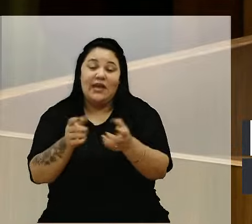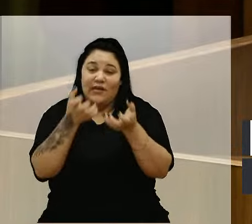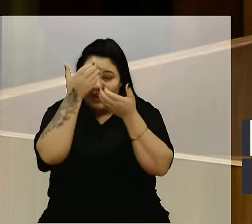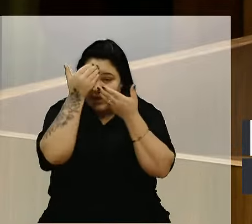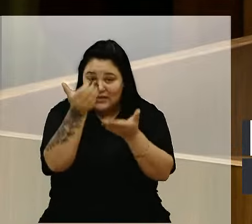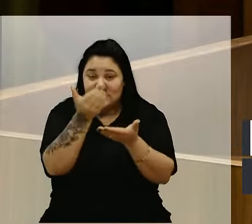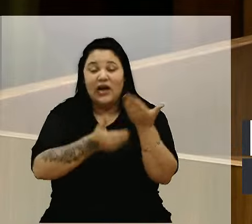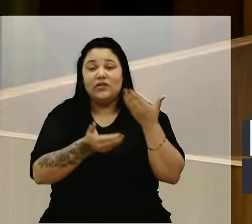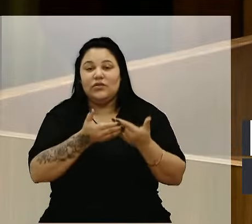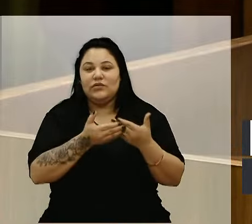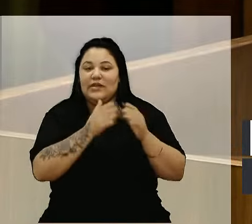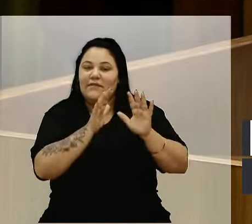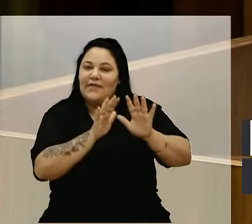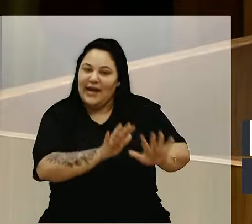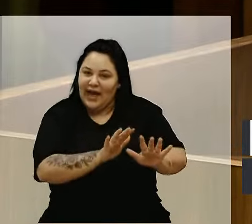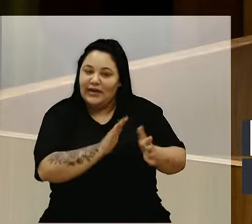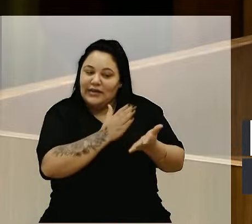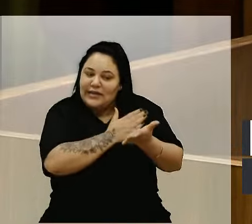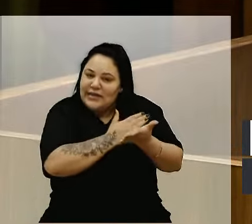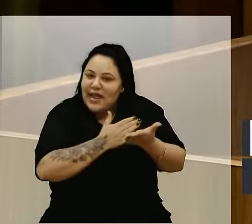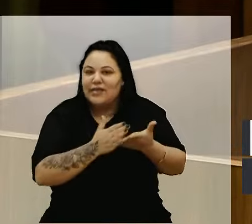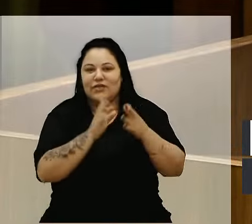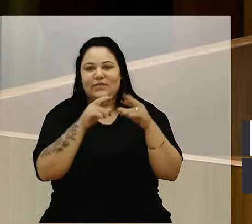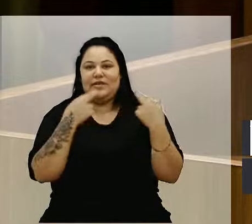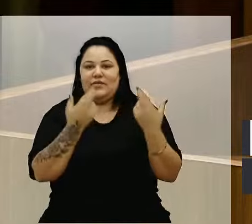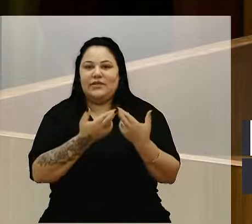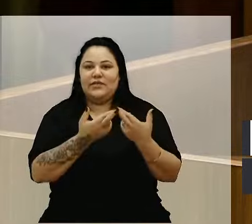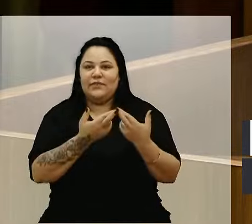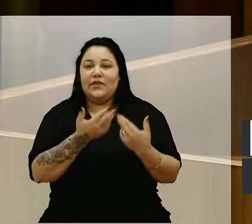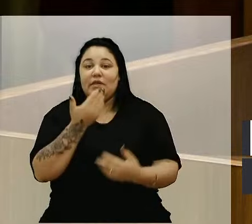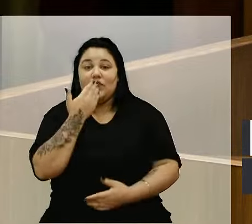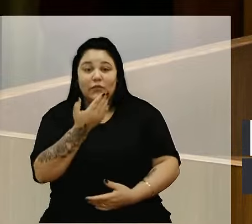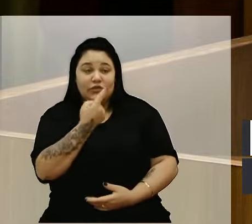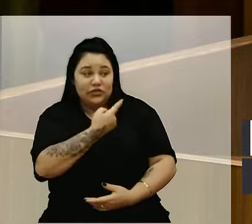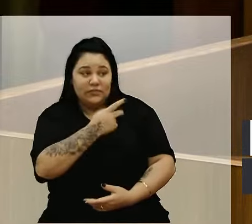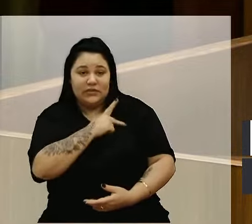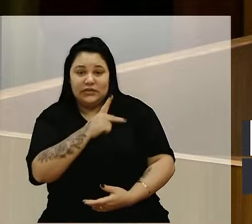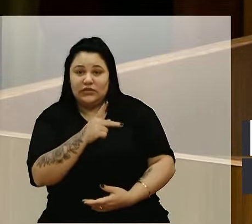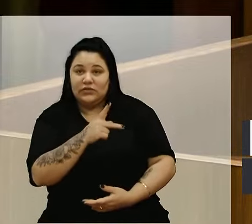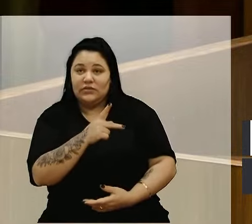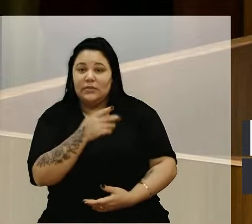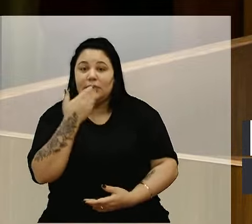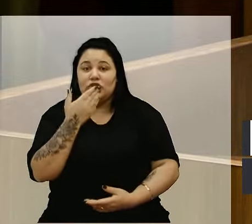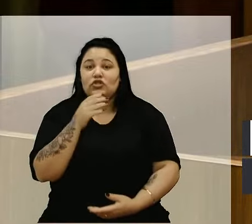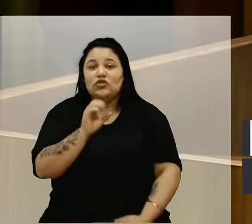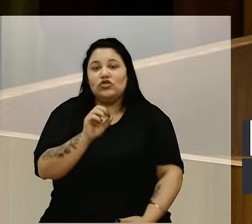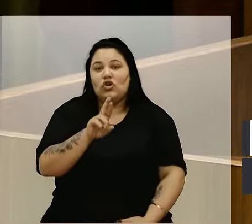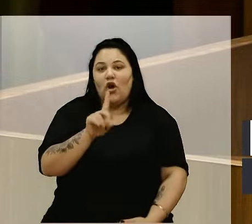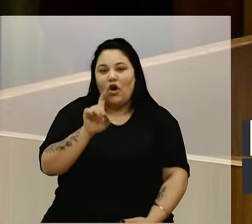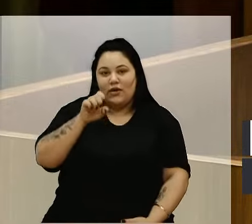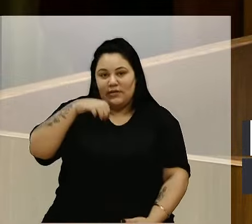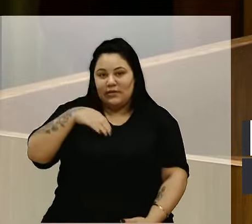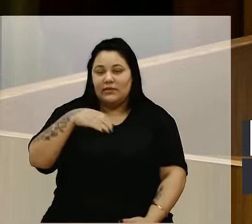todos que ficaram desde o início da sessão e eu peço, presidente, uma questão de ordem para que a gente